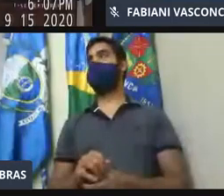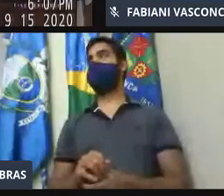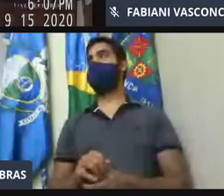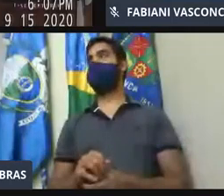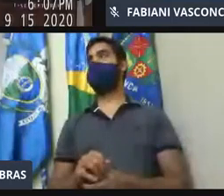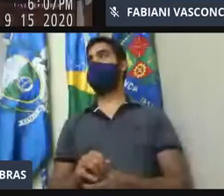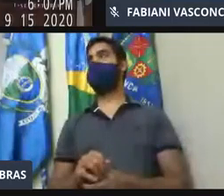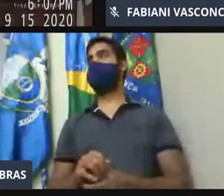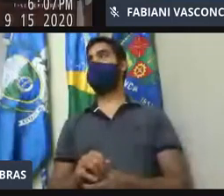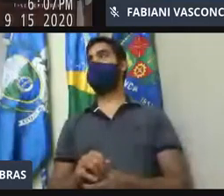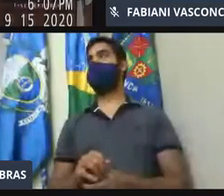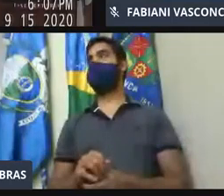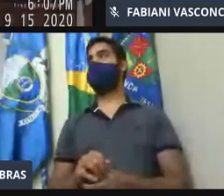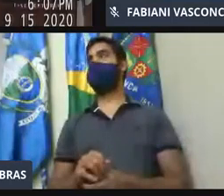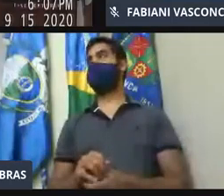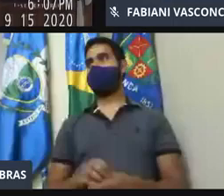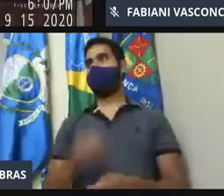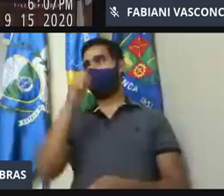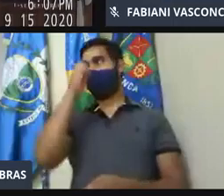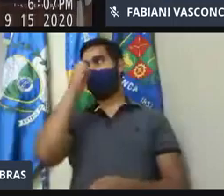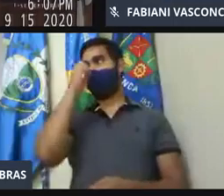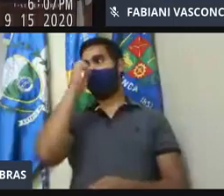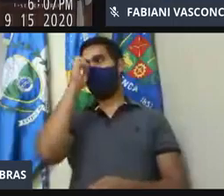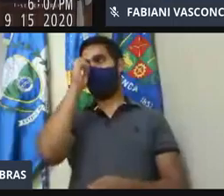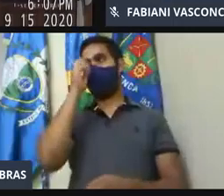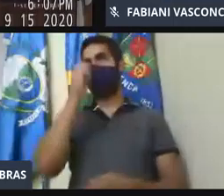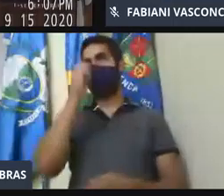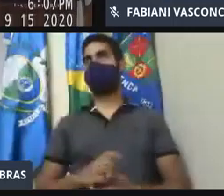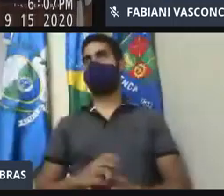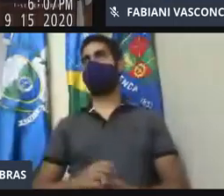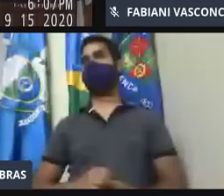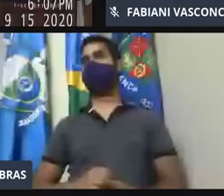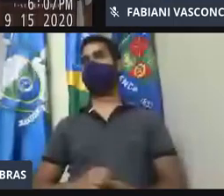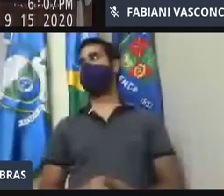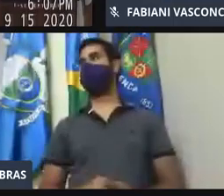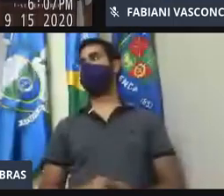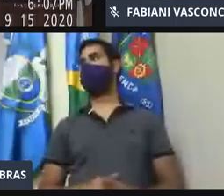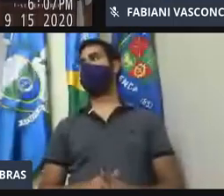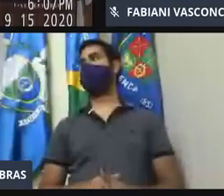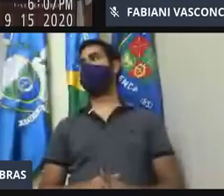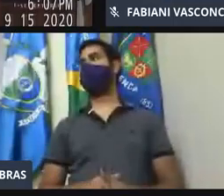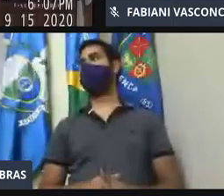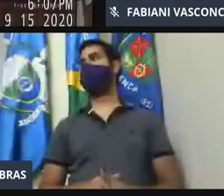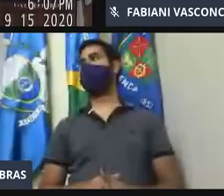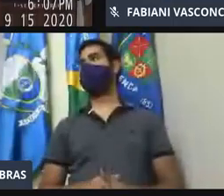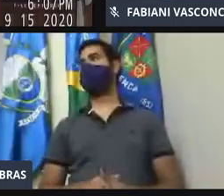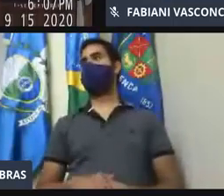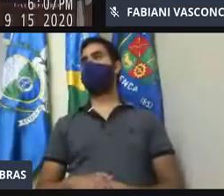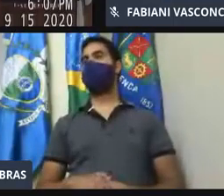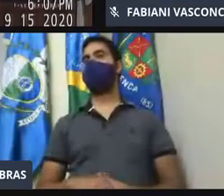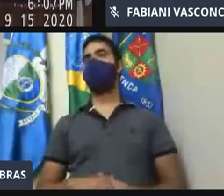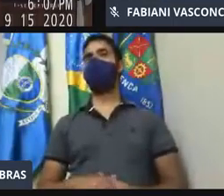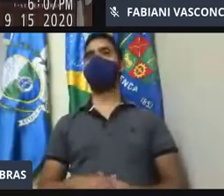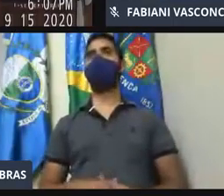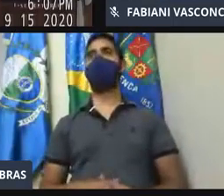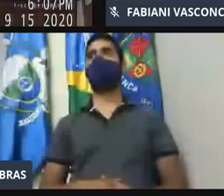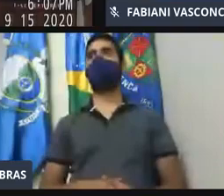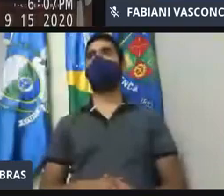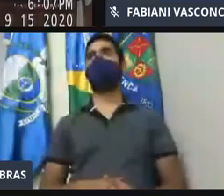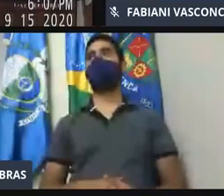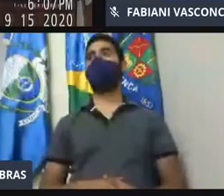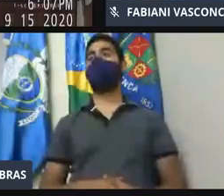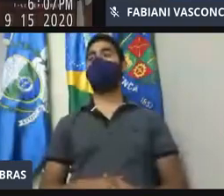Eu não vi, presidente. Desculpe. Então, muito obrigado, vereador Saulo. Então, leitura